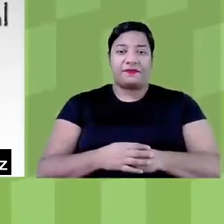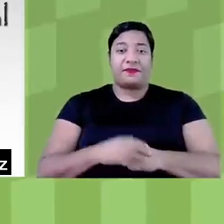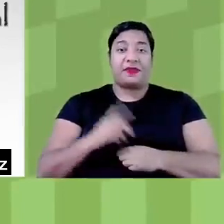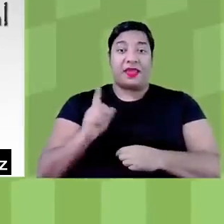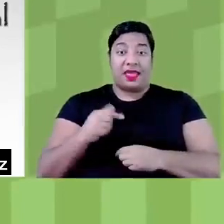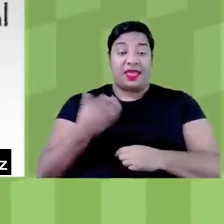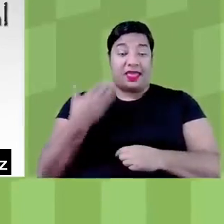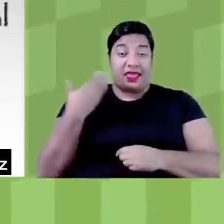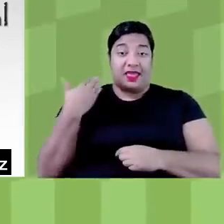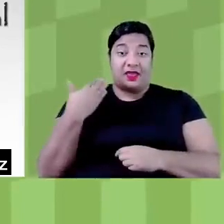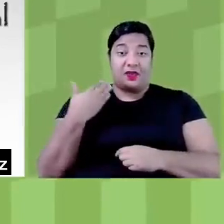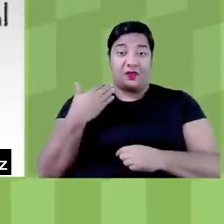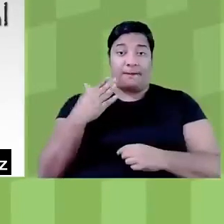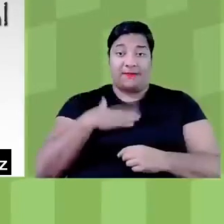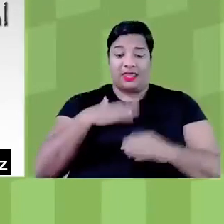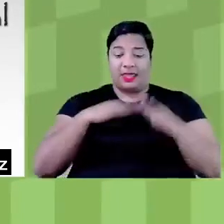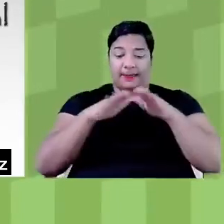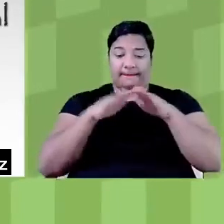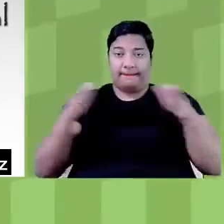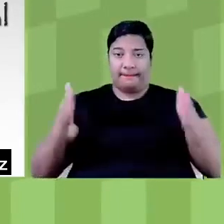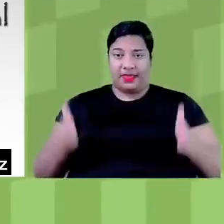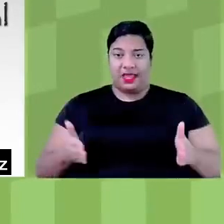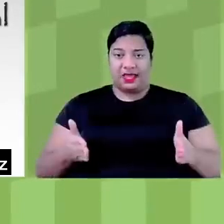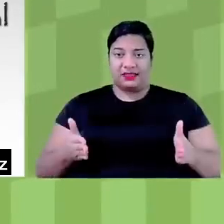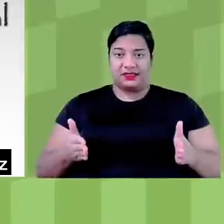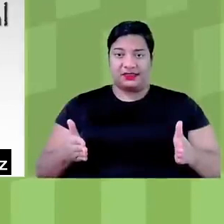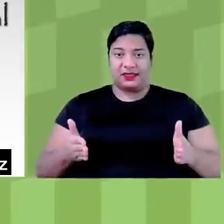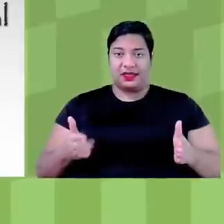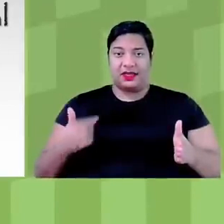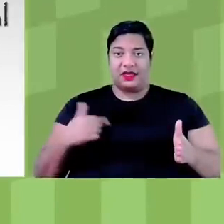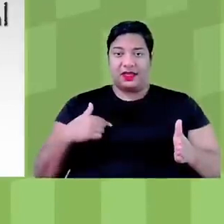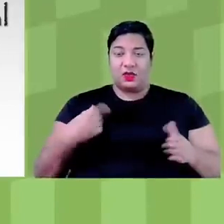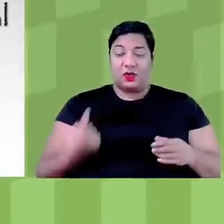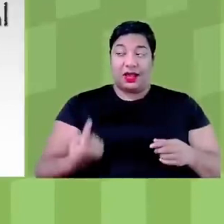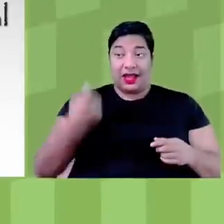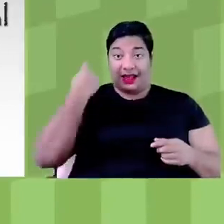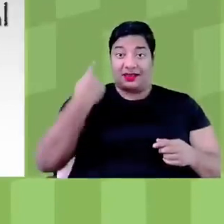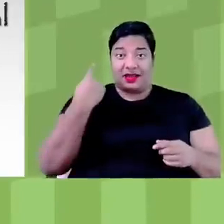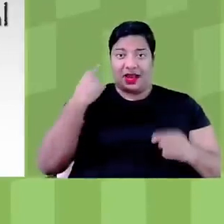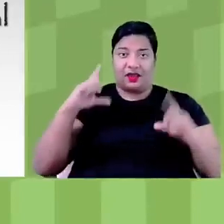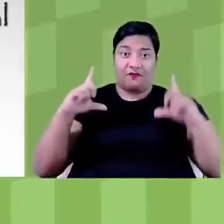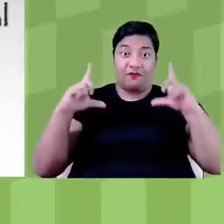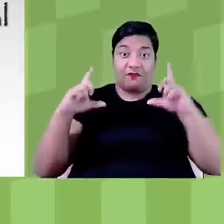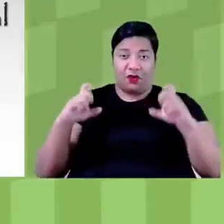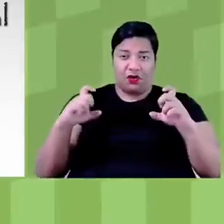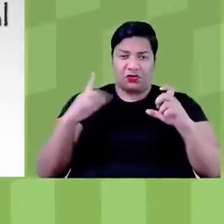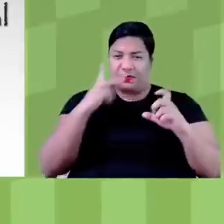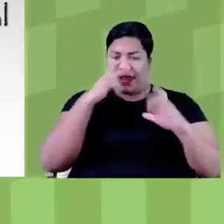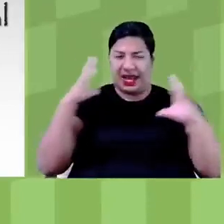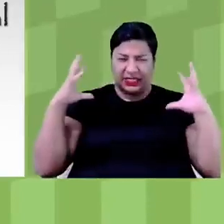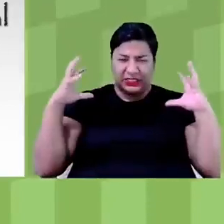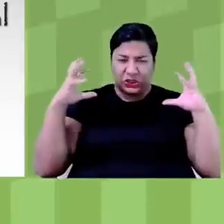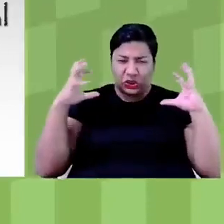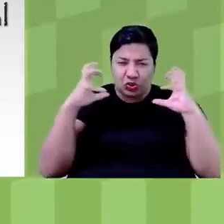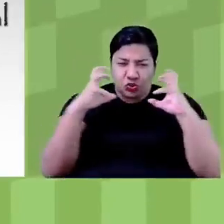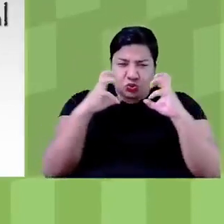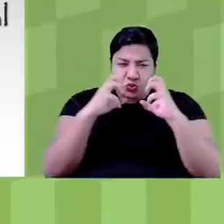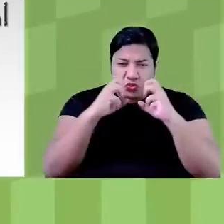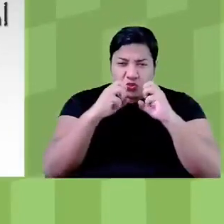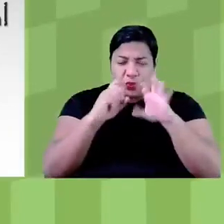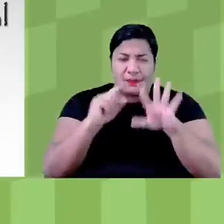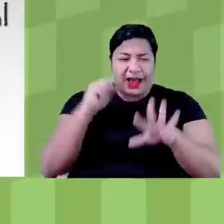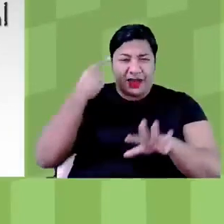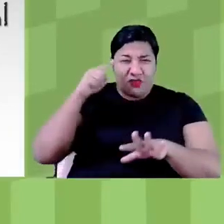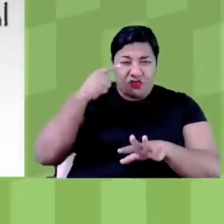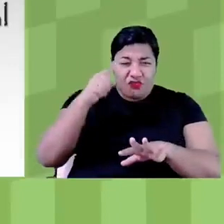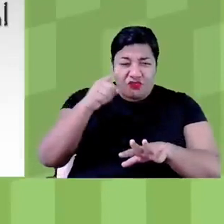tirei atrás da minha mesa, né? E ela traz toda uma escuridão e lá no fundo um céu azul. Então